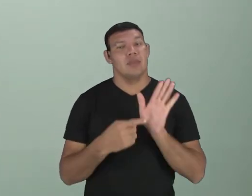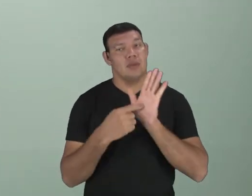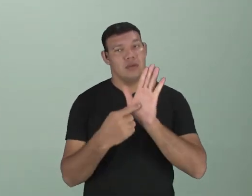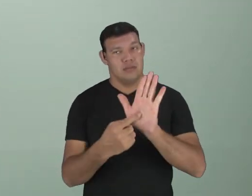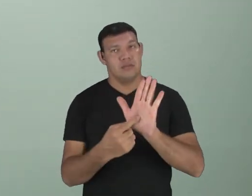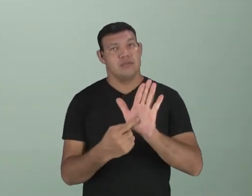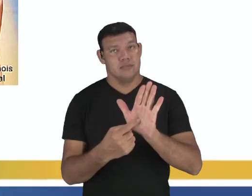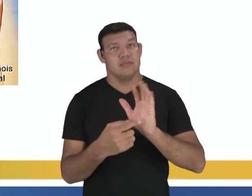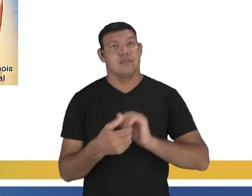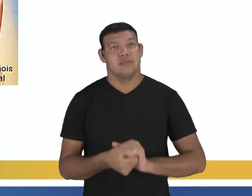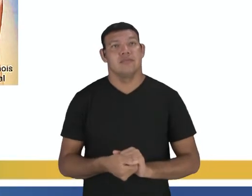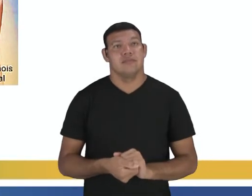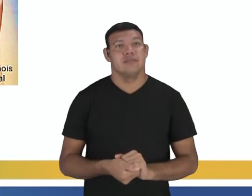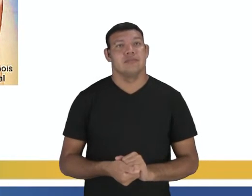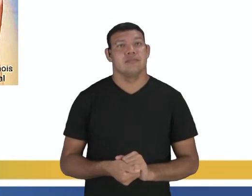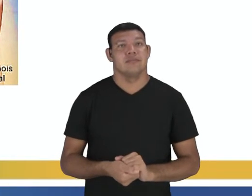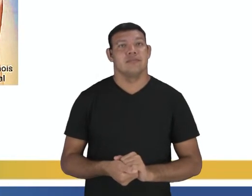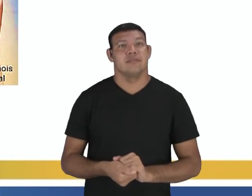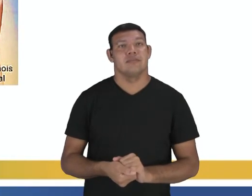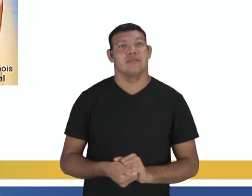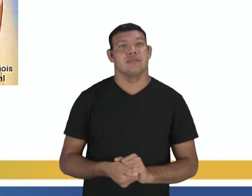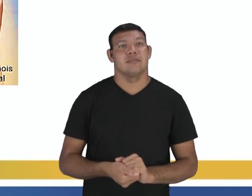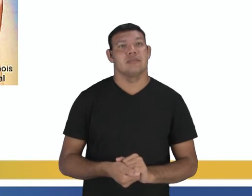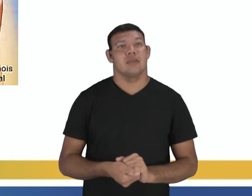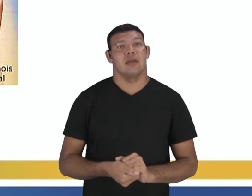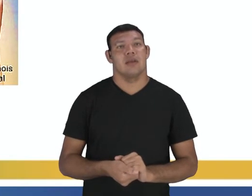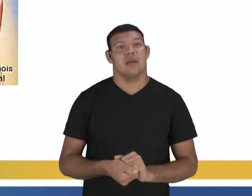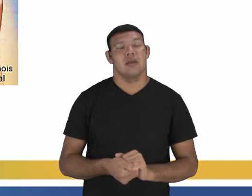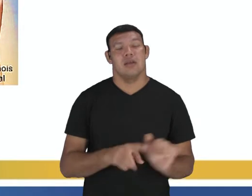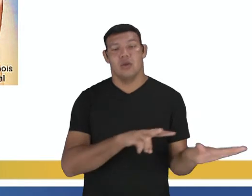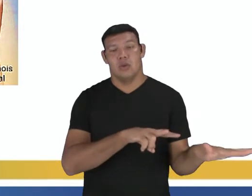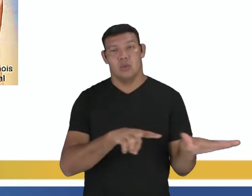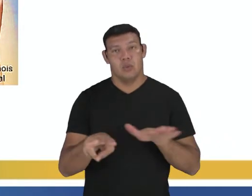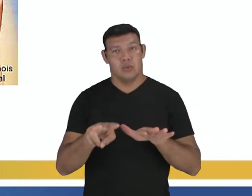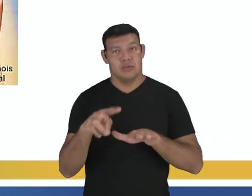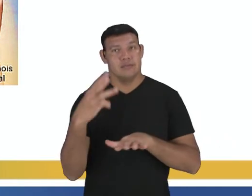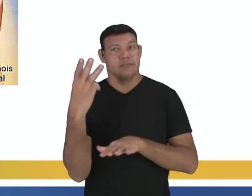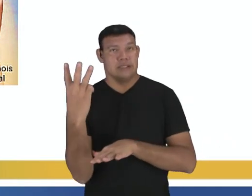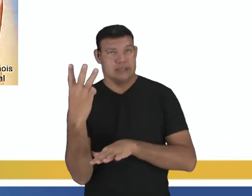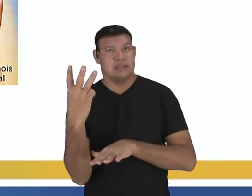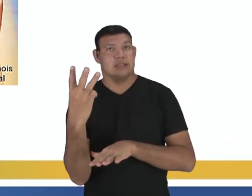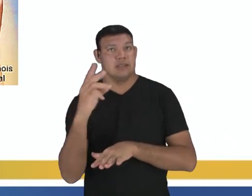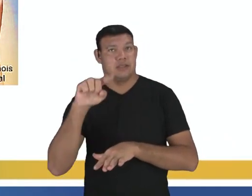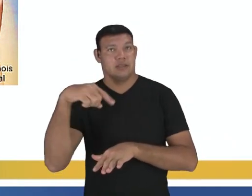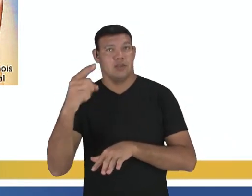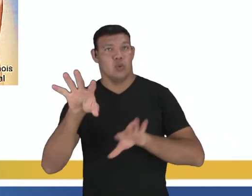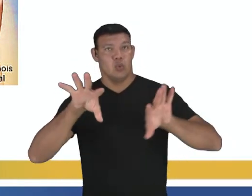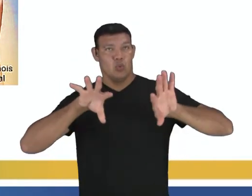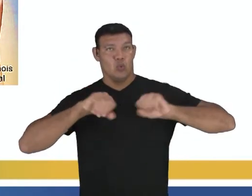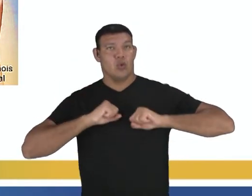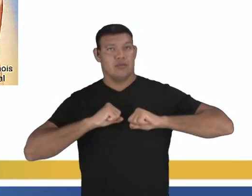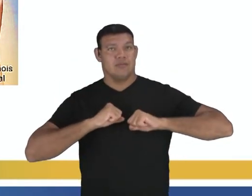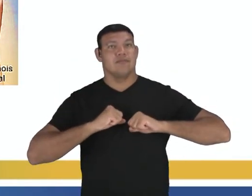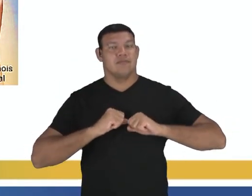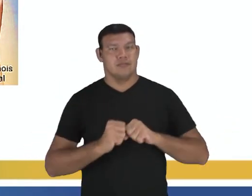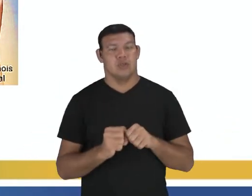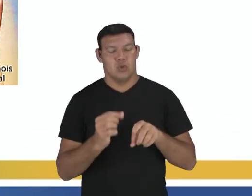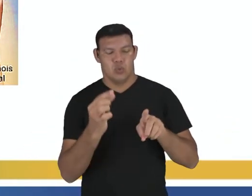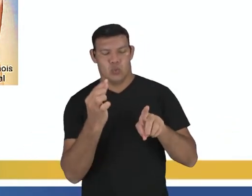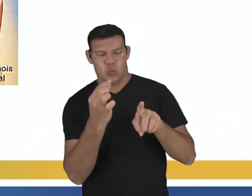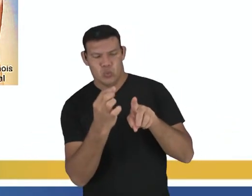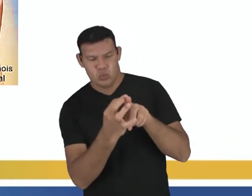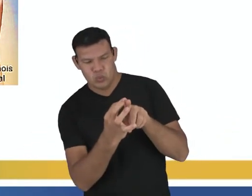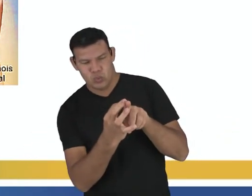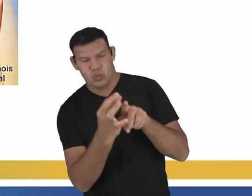telinha mostra para vocês os sintomas, né? Então, o primeiro sintoma aparece cerca de 3 semanas após a infecção e acontece com o aparecimento